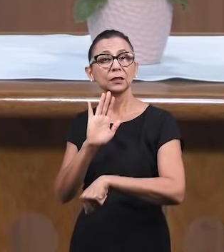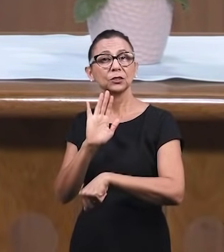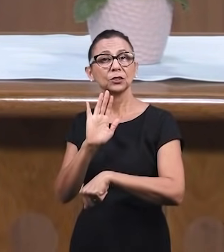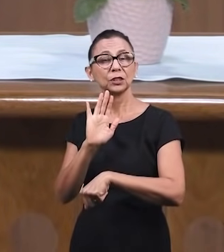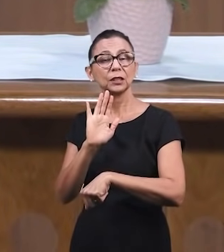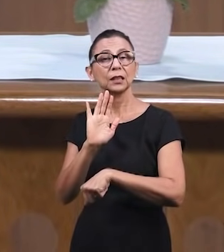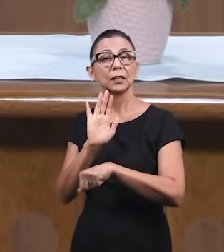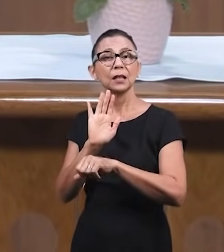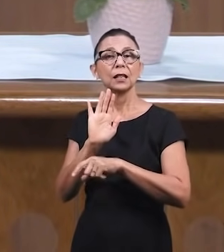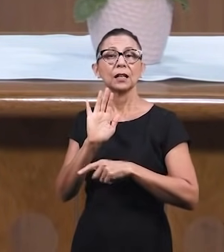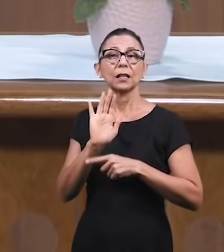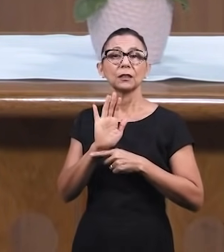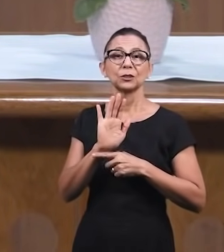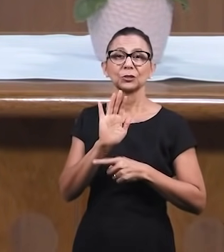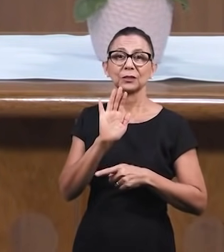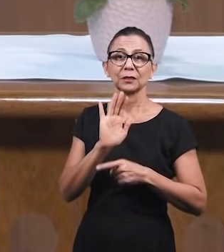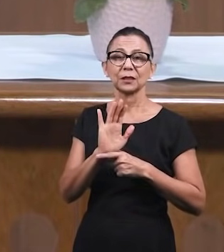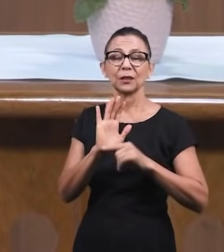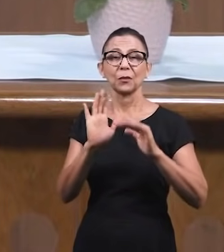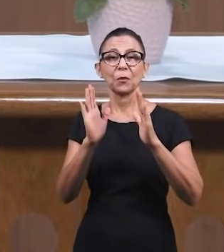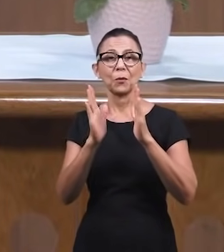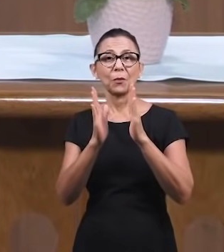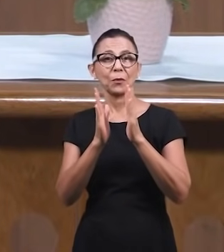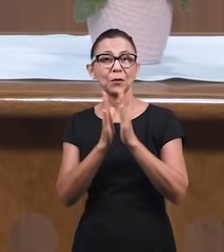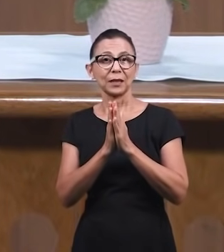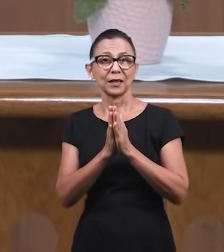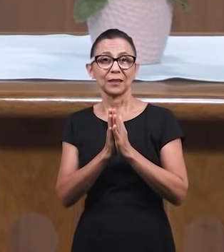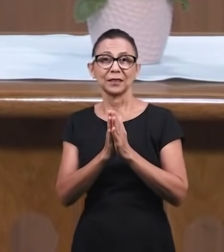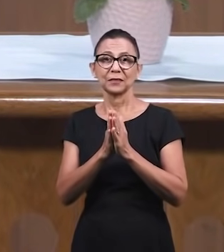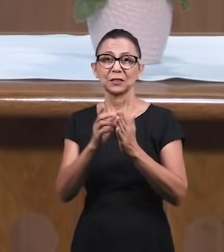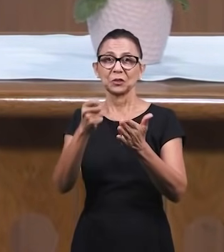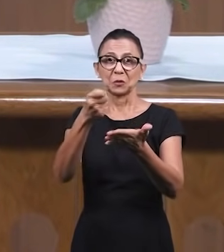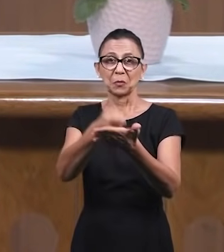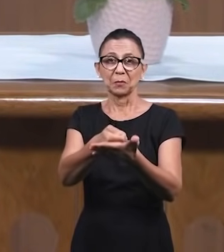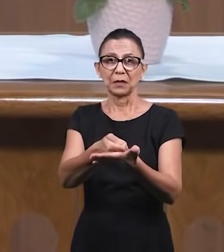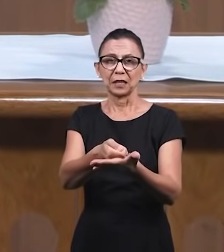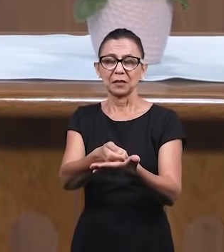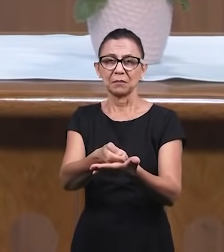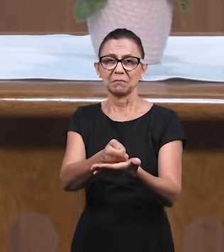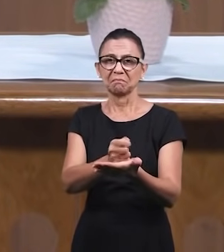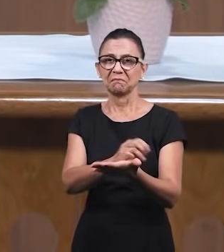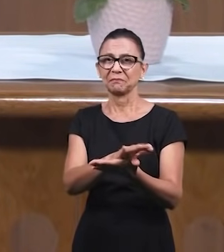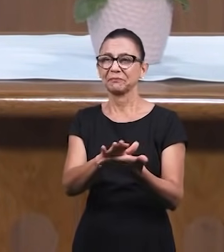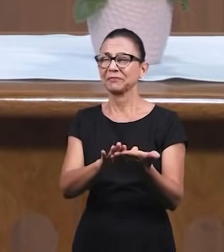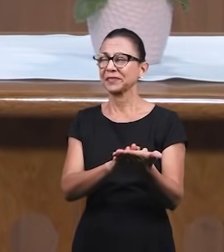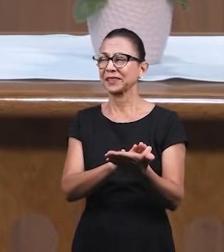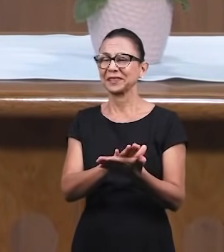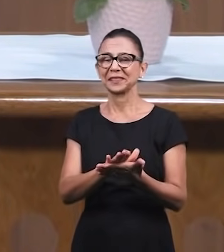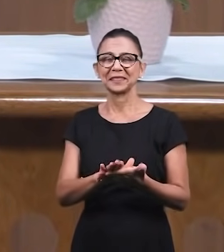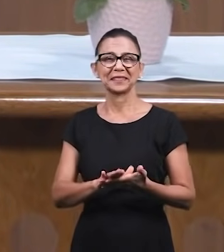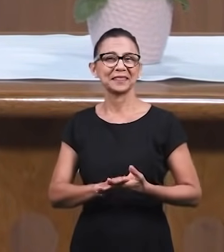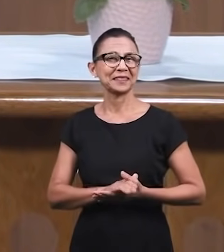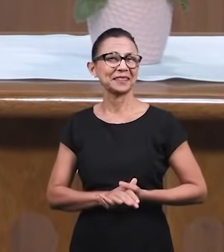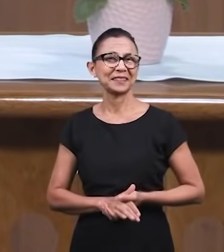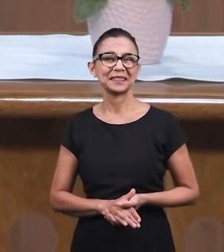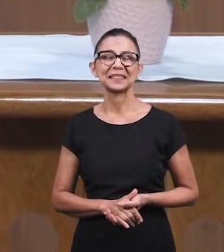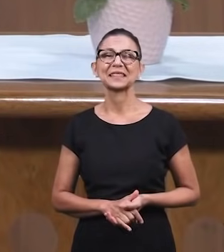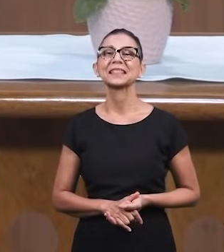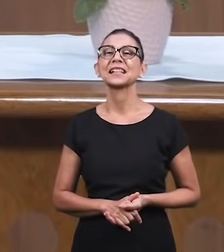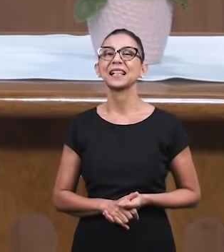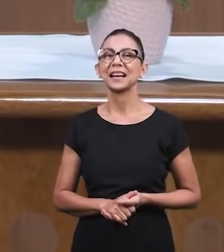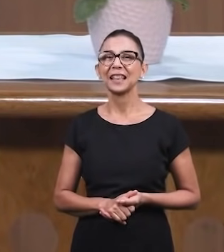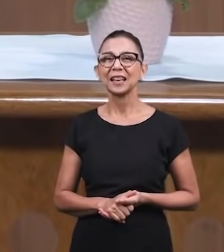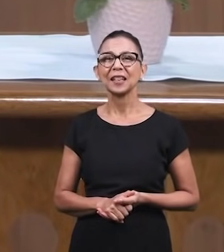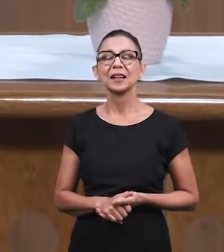da parte de Deus e vai orar por você. E não vai te cobrar nada por isso. É uma alternativa que você tem, é